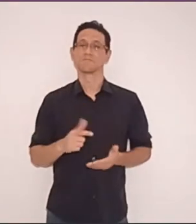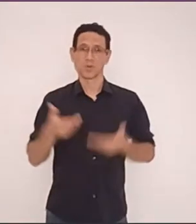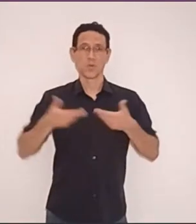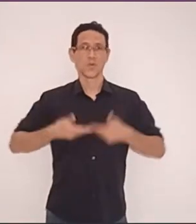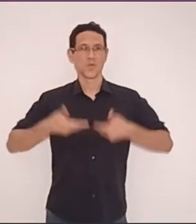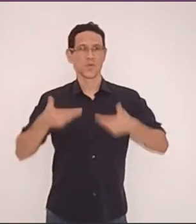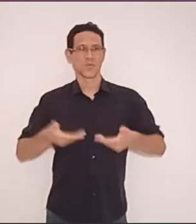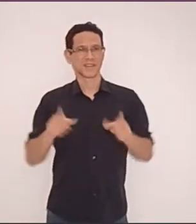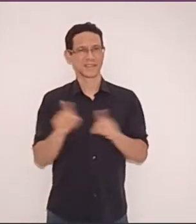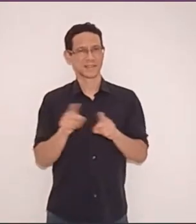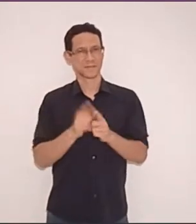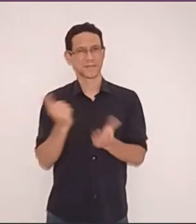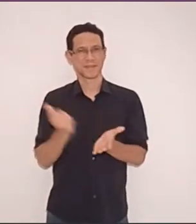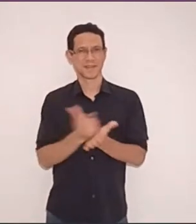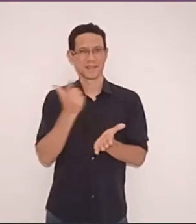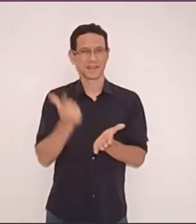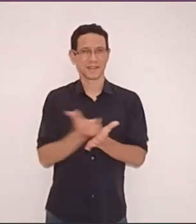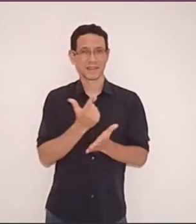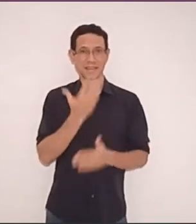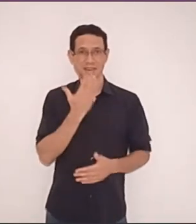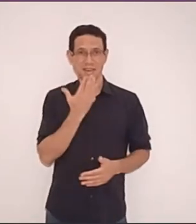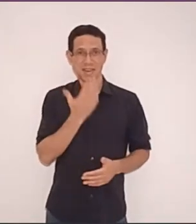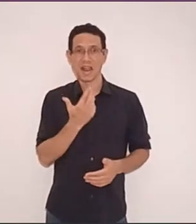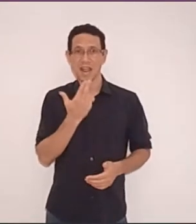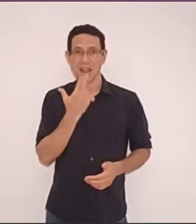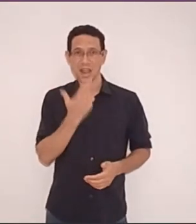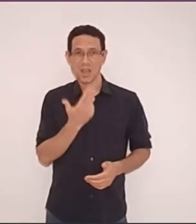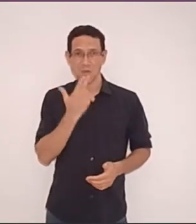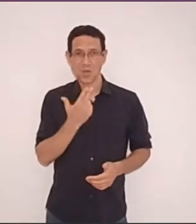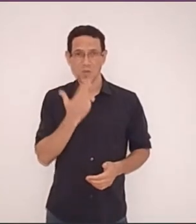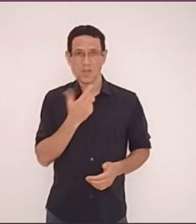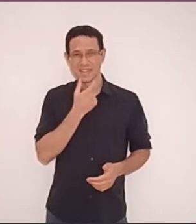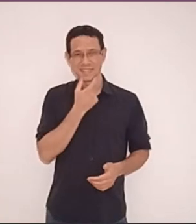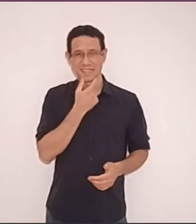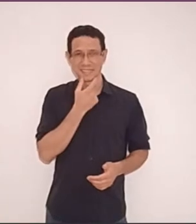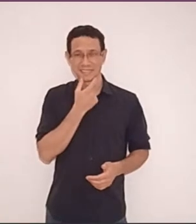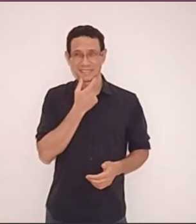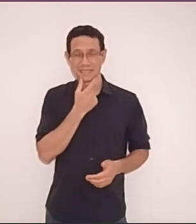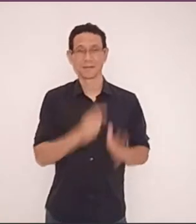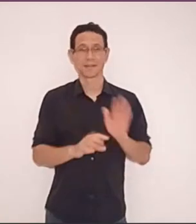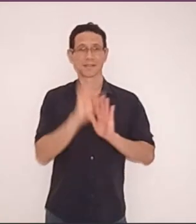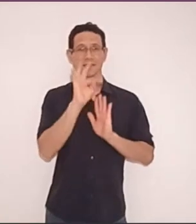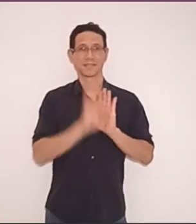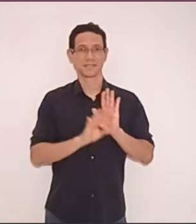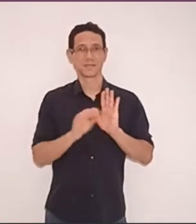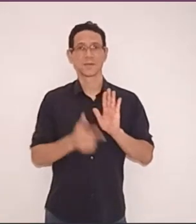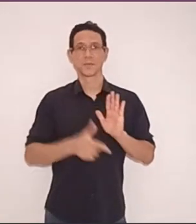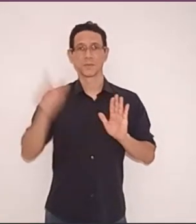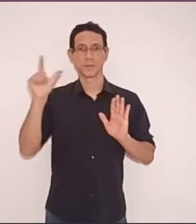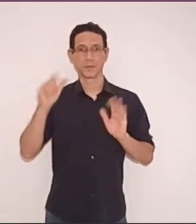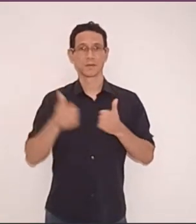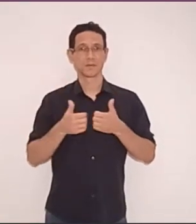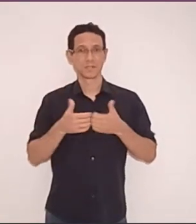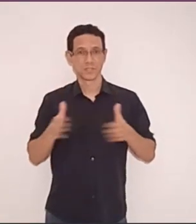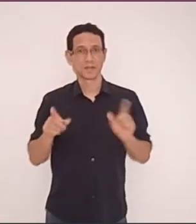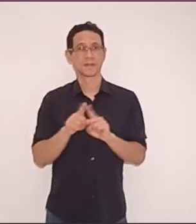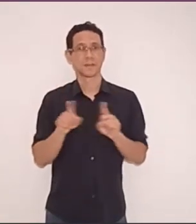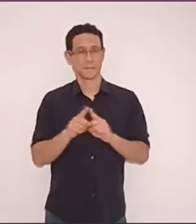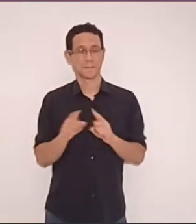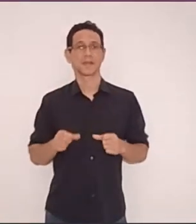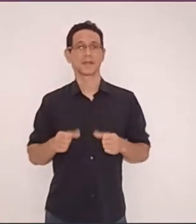recebi um convite para poder publicar o livro em inglês escrevendo outro texto de abertura